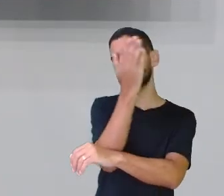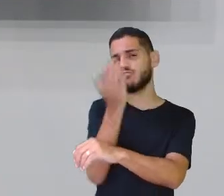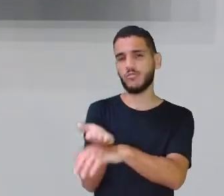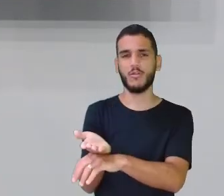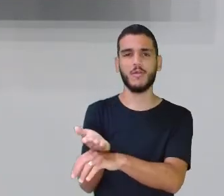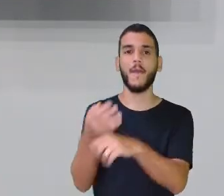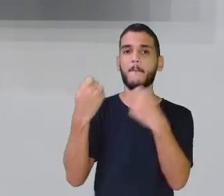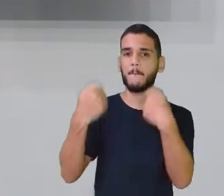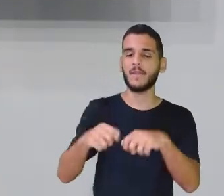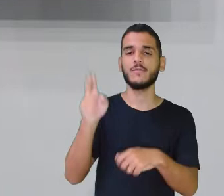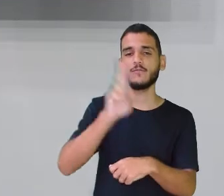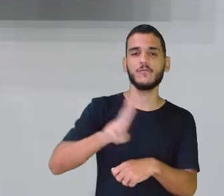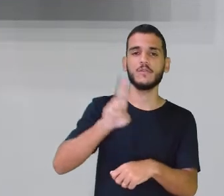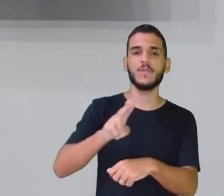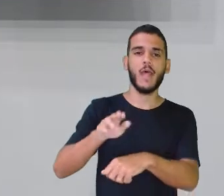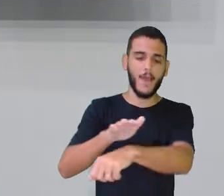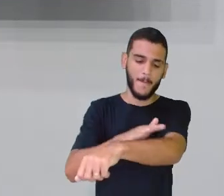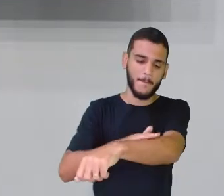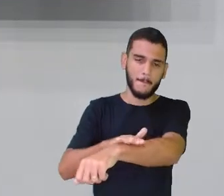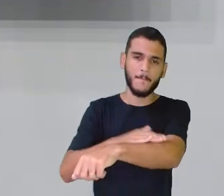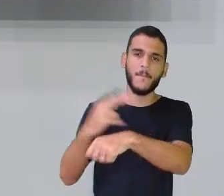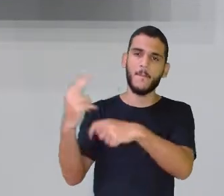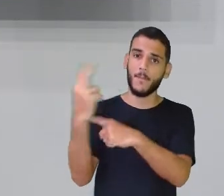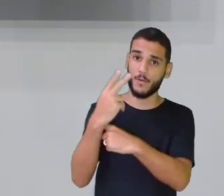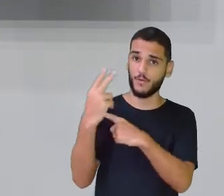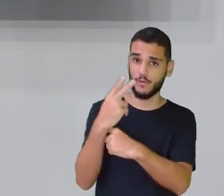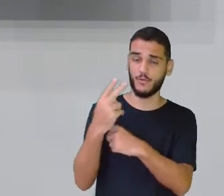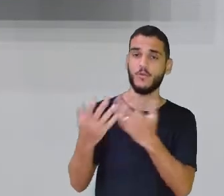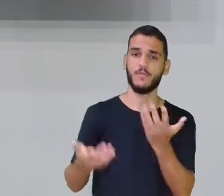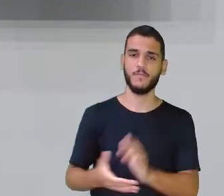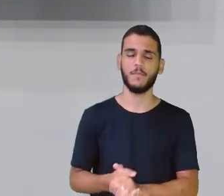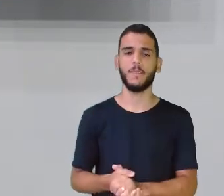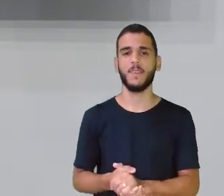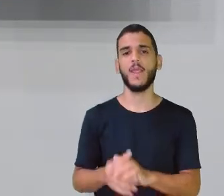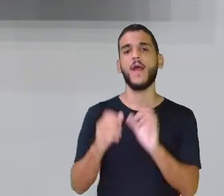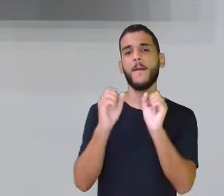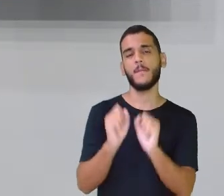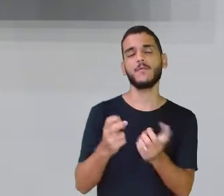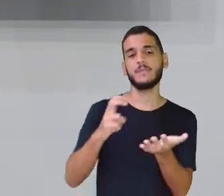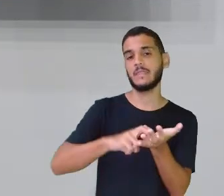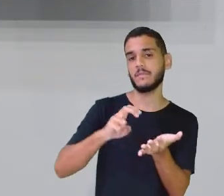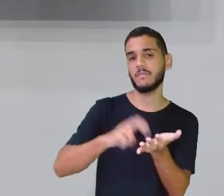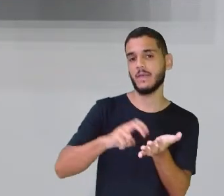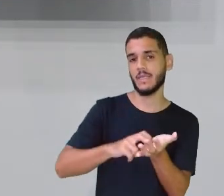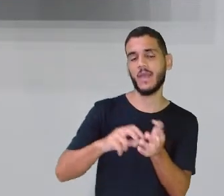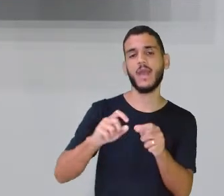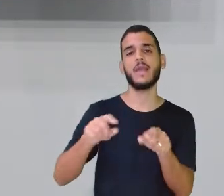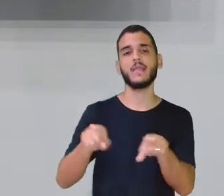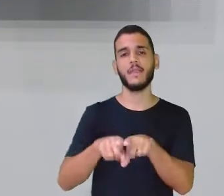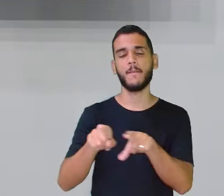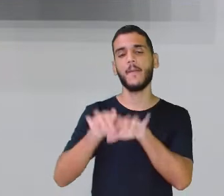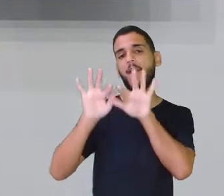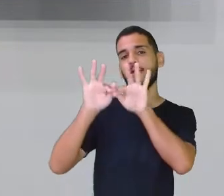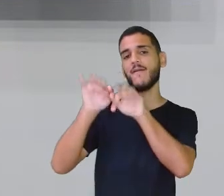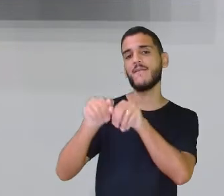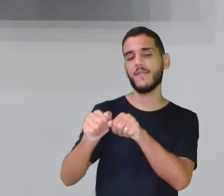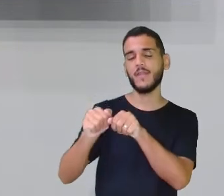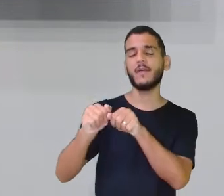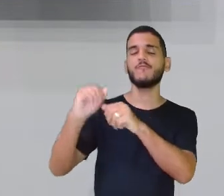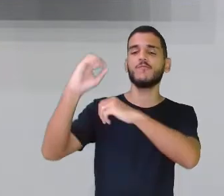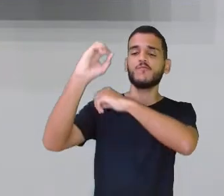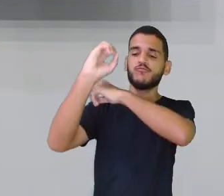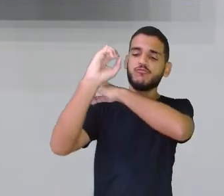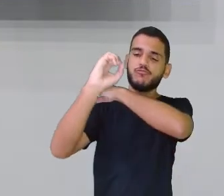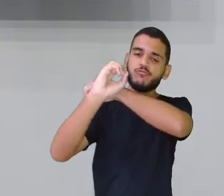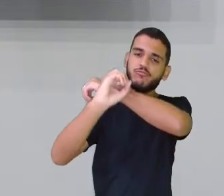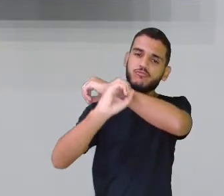para ficar no sol, que é aquele horário de manhã cedinho, ou então lá no final da tarde. Mas sempre lembrando, vai ficar exposto